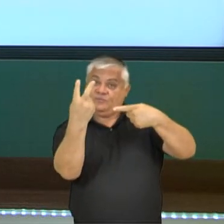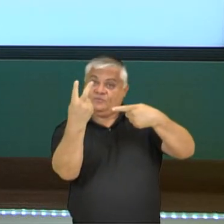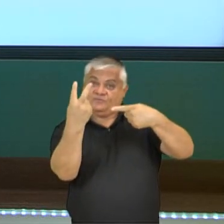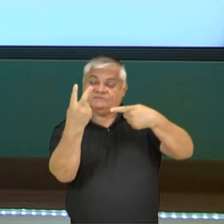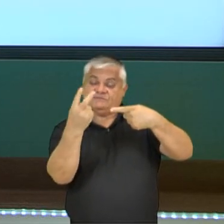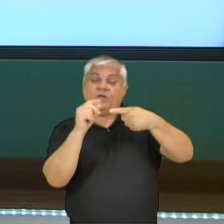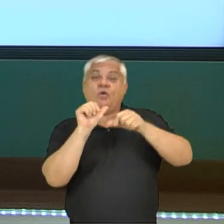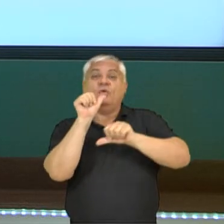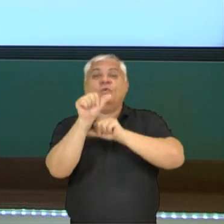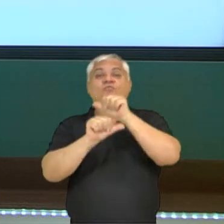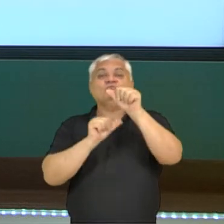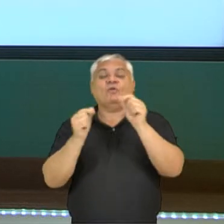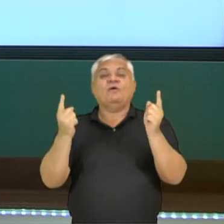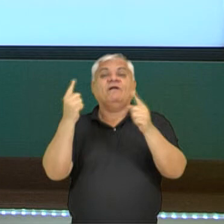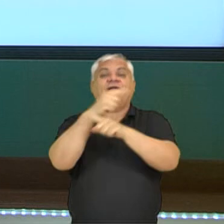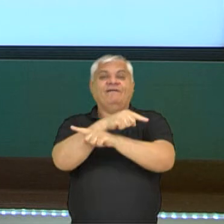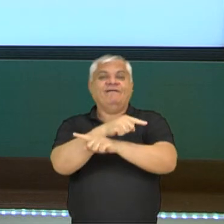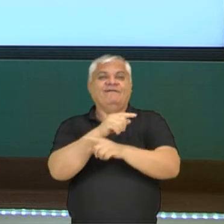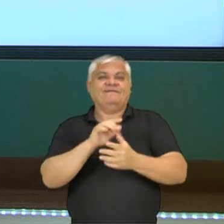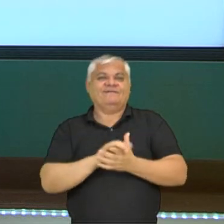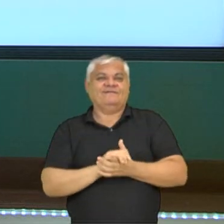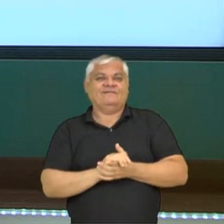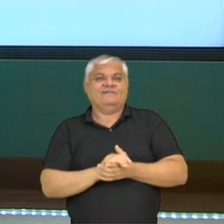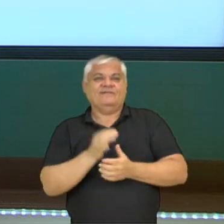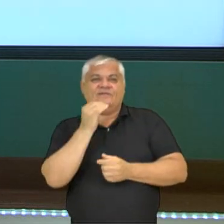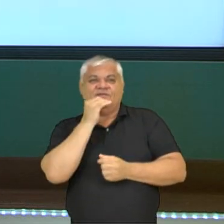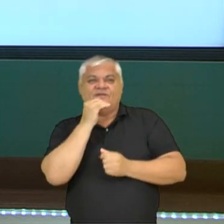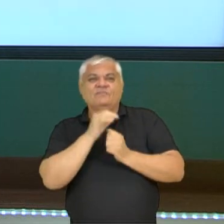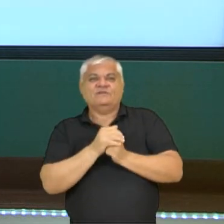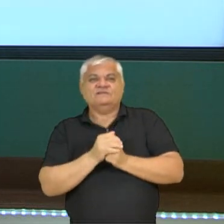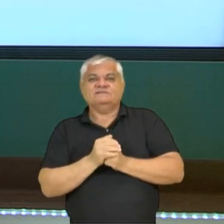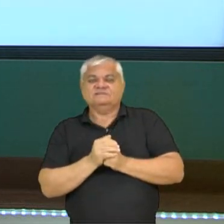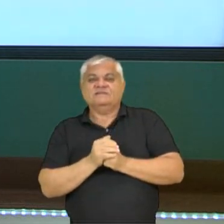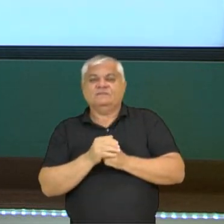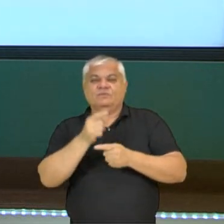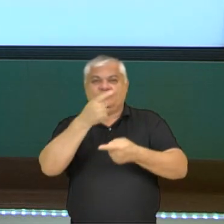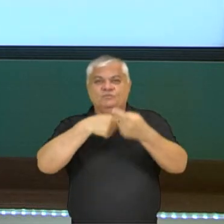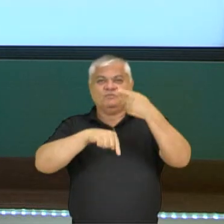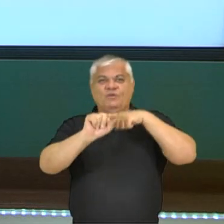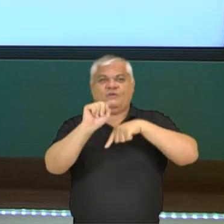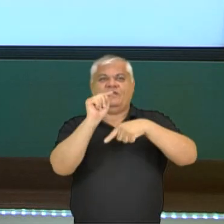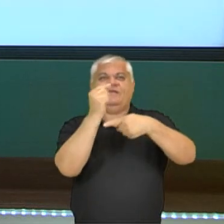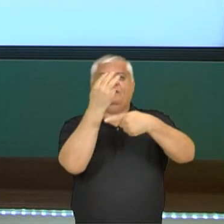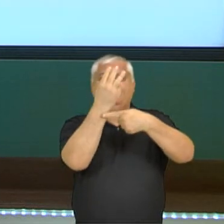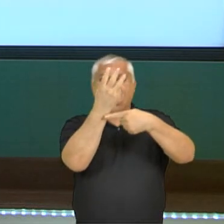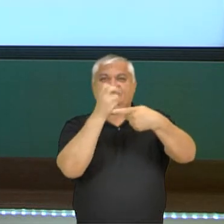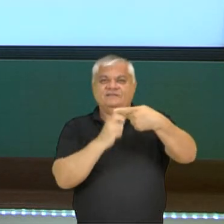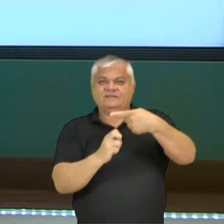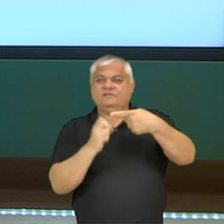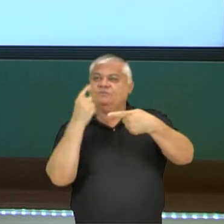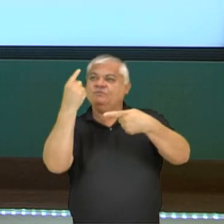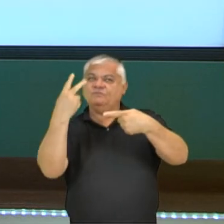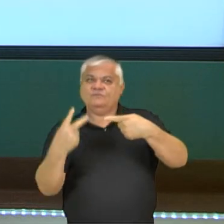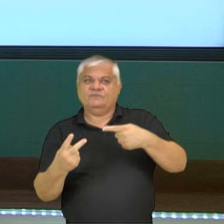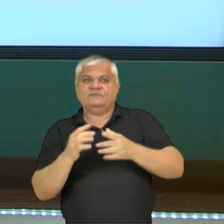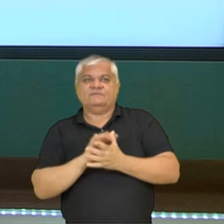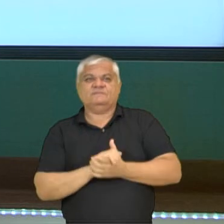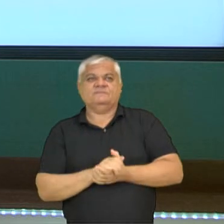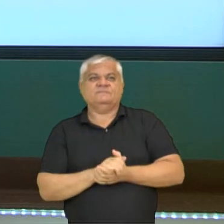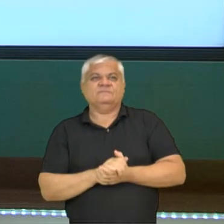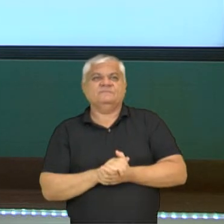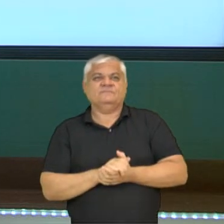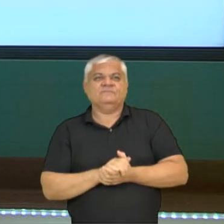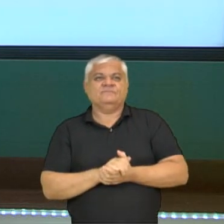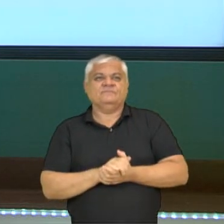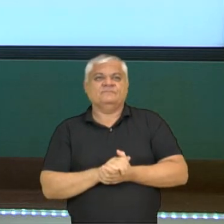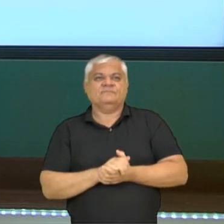pelo inverso de 2. Como eu estou utilizando o inverso, a operação também fica inversa, ok?